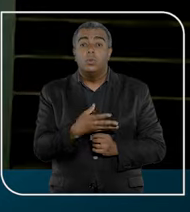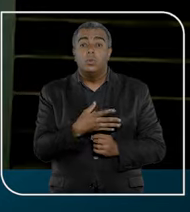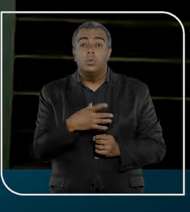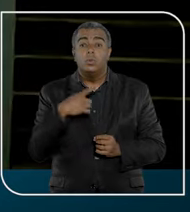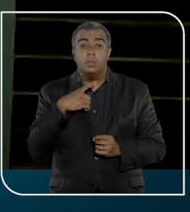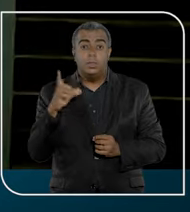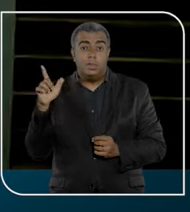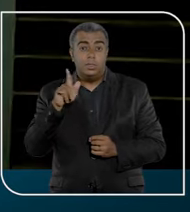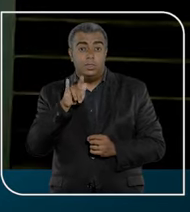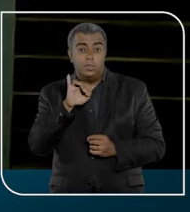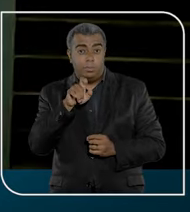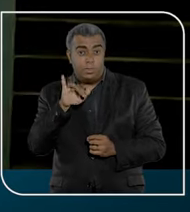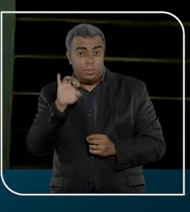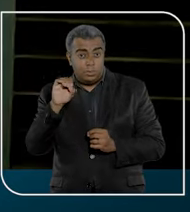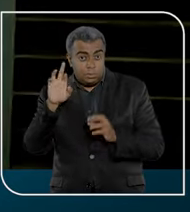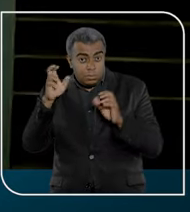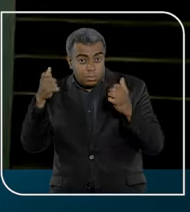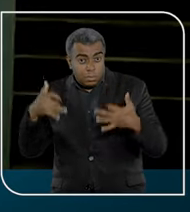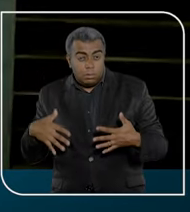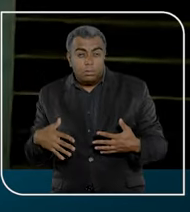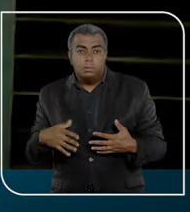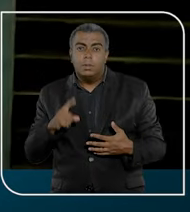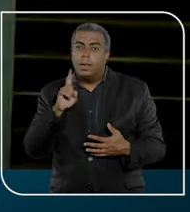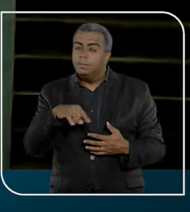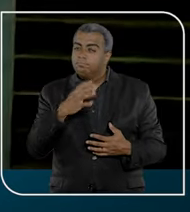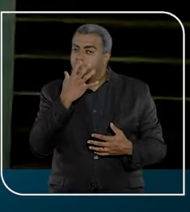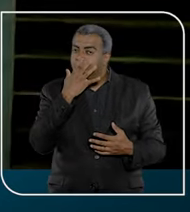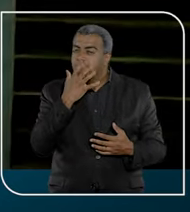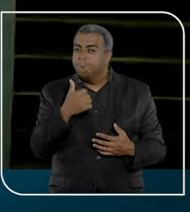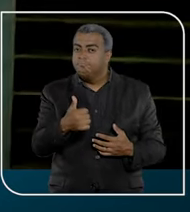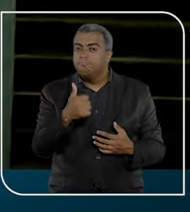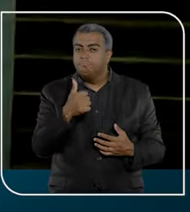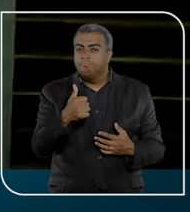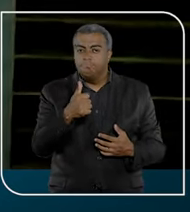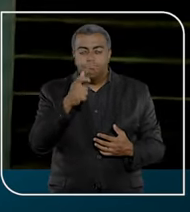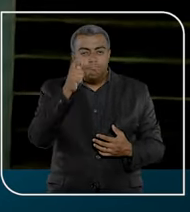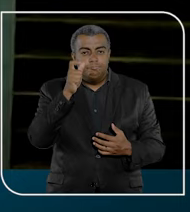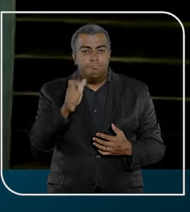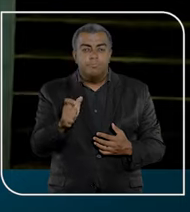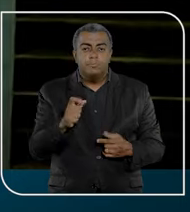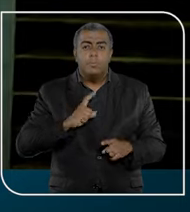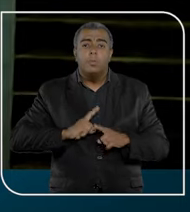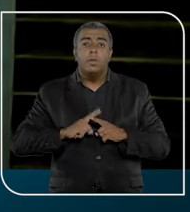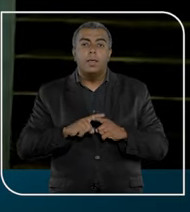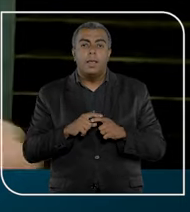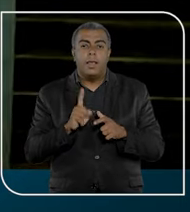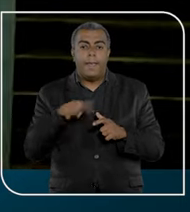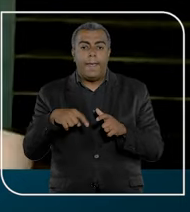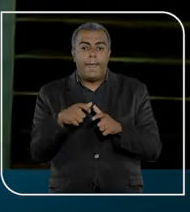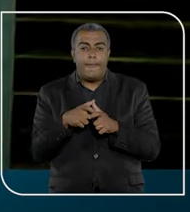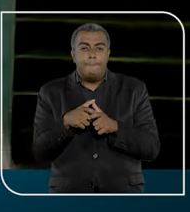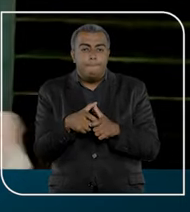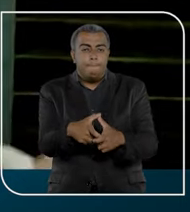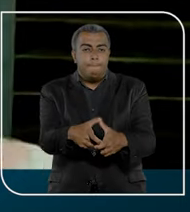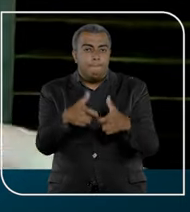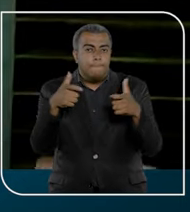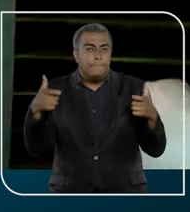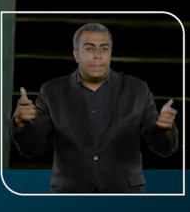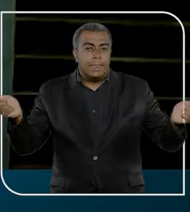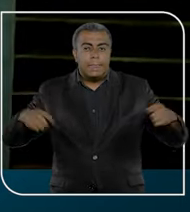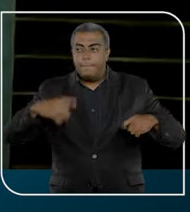Essa novidade aí que o professor Gilberto trouxe, ela é muito interessante porque ela amplia